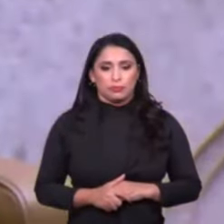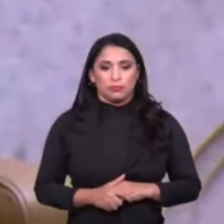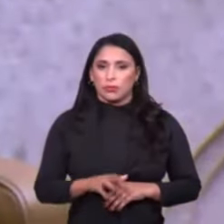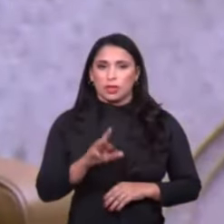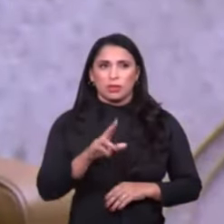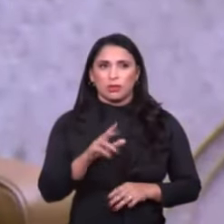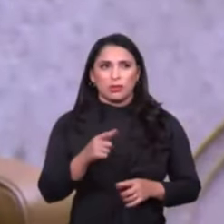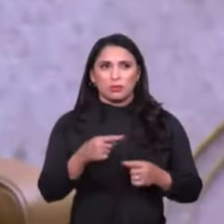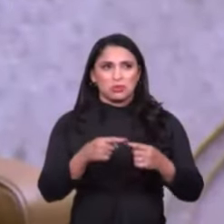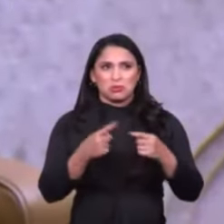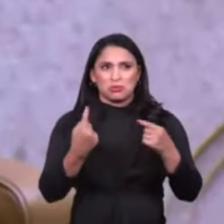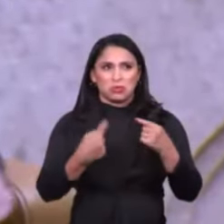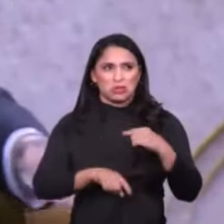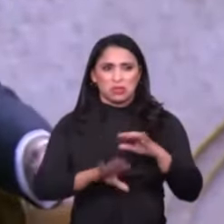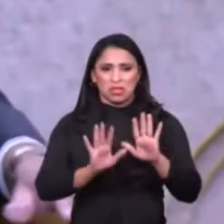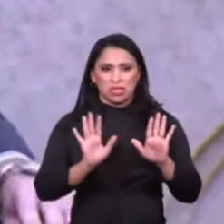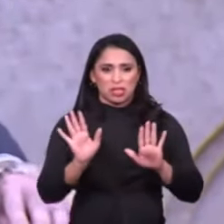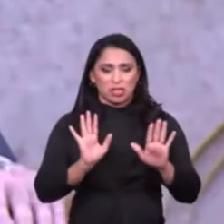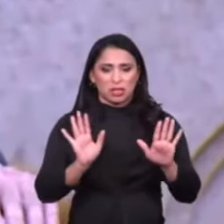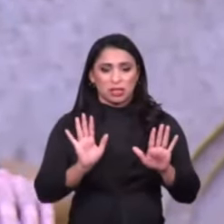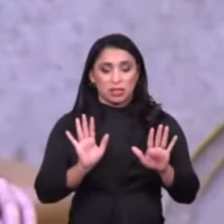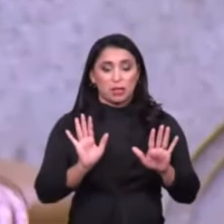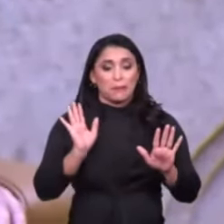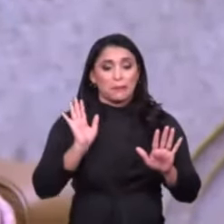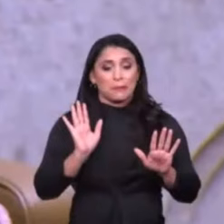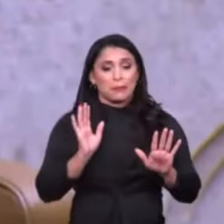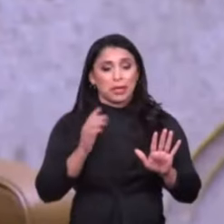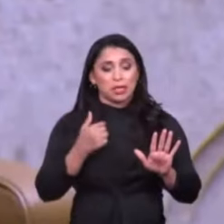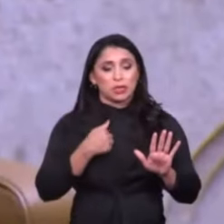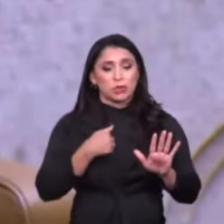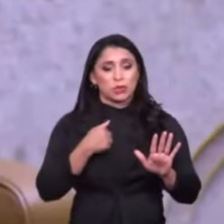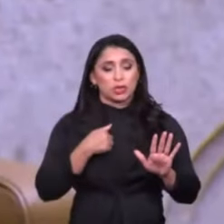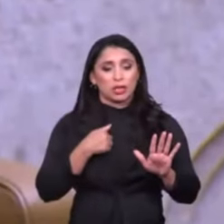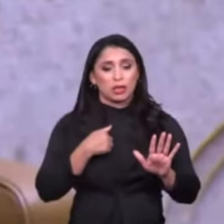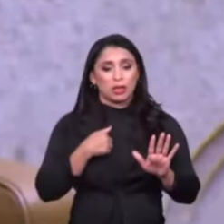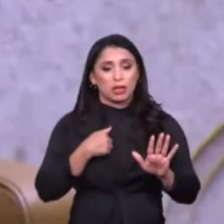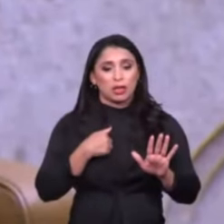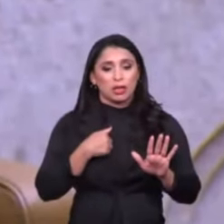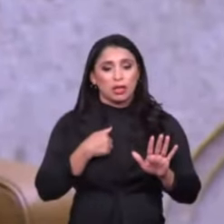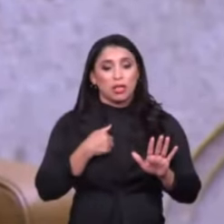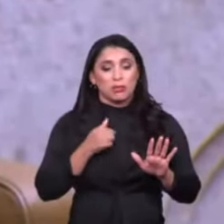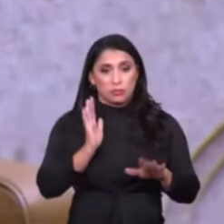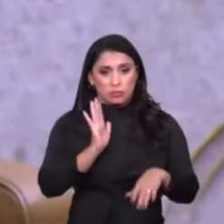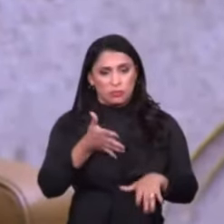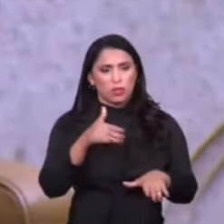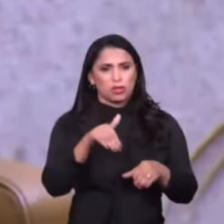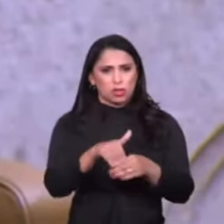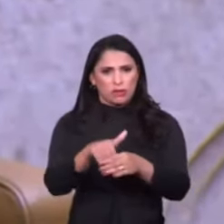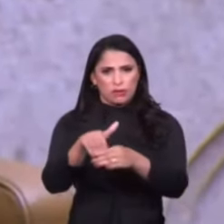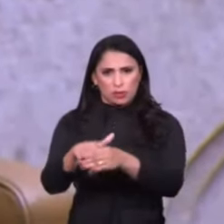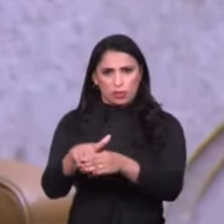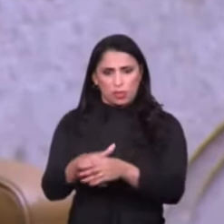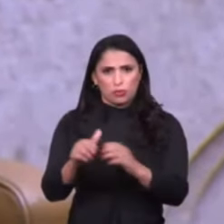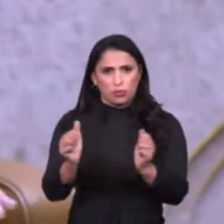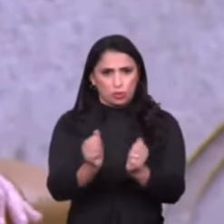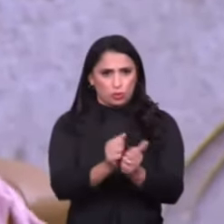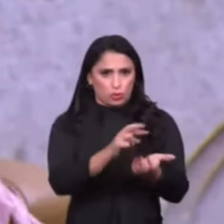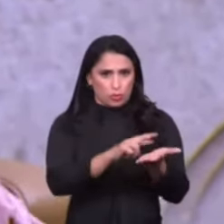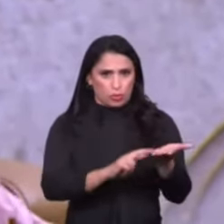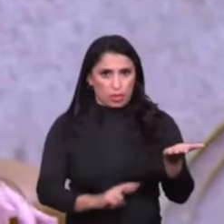de substância, é que todos nós que já votamos acompanhando o